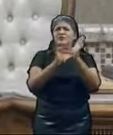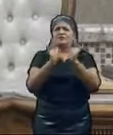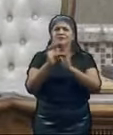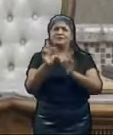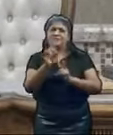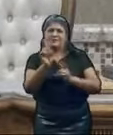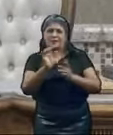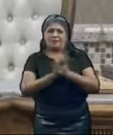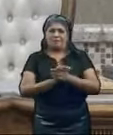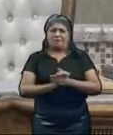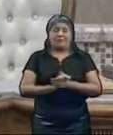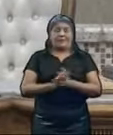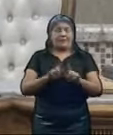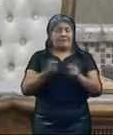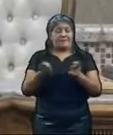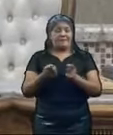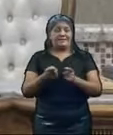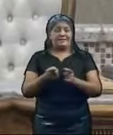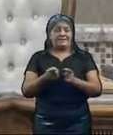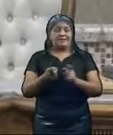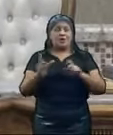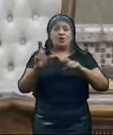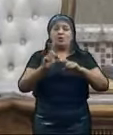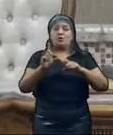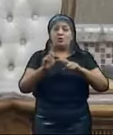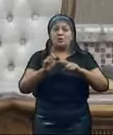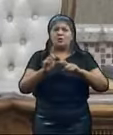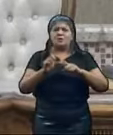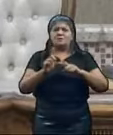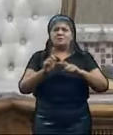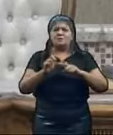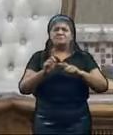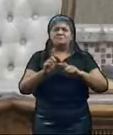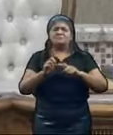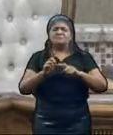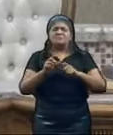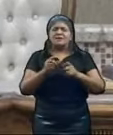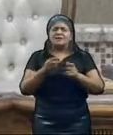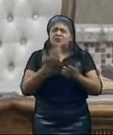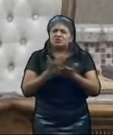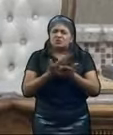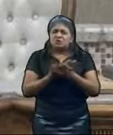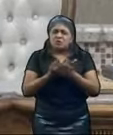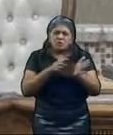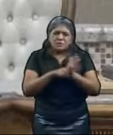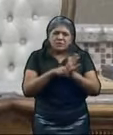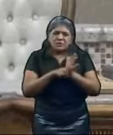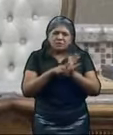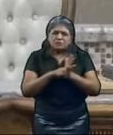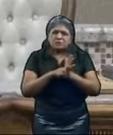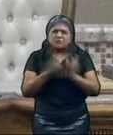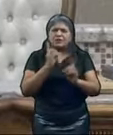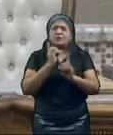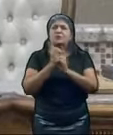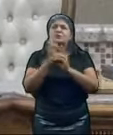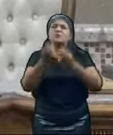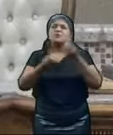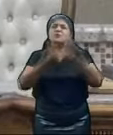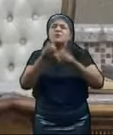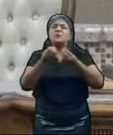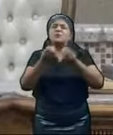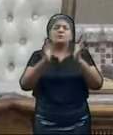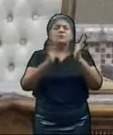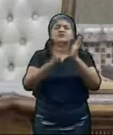o conteúdo é o mesmo né a mensagem é a mesma eu não quero falar aqui eu